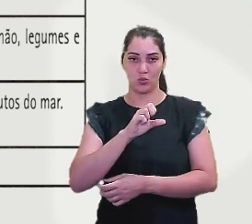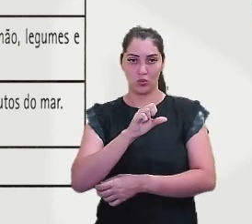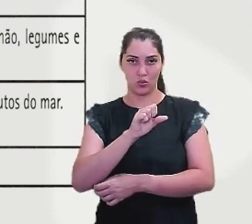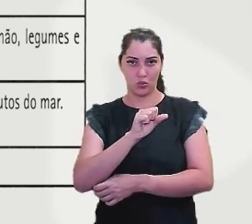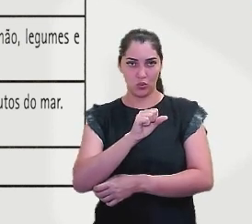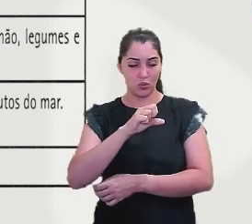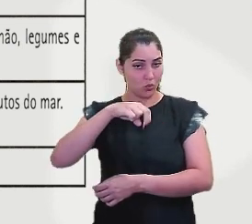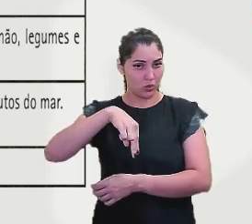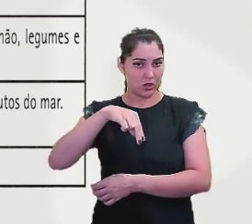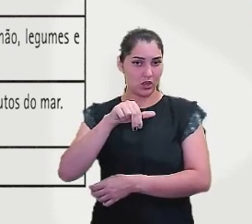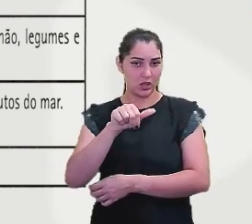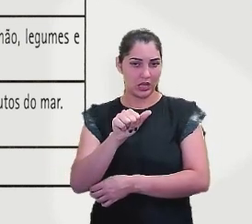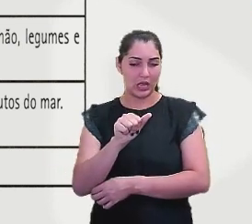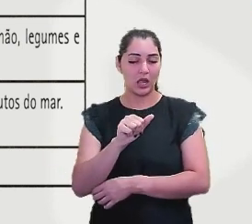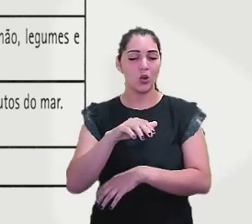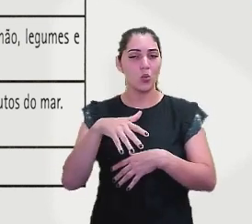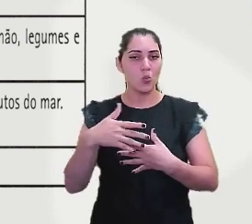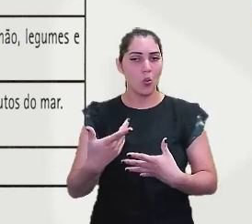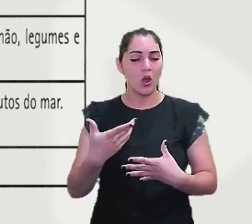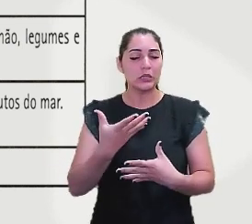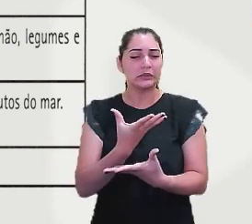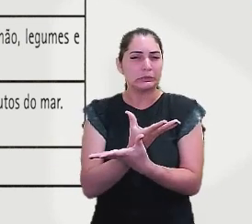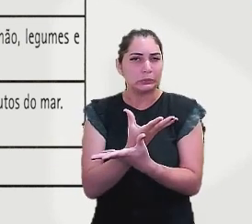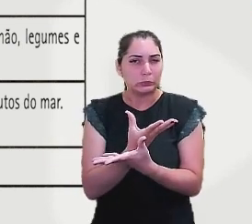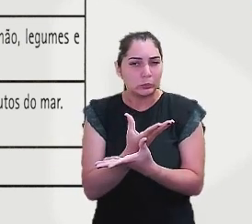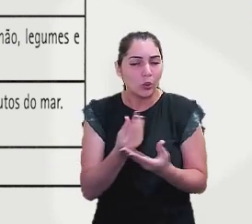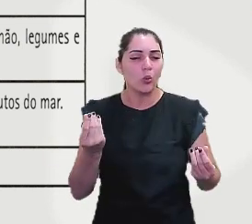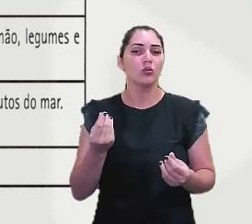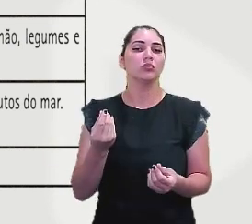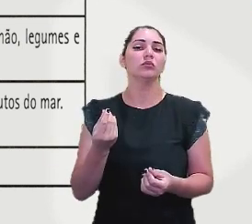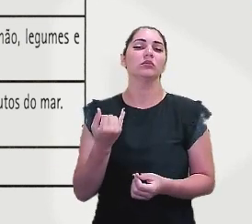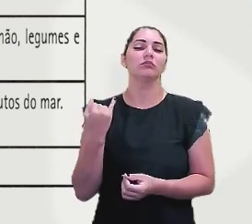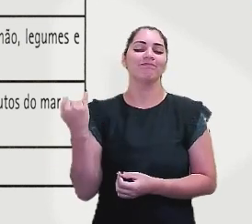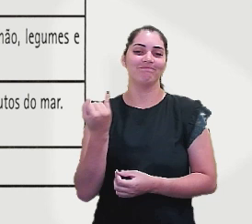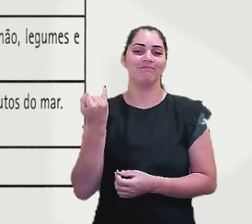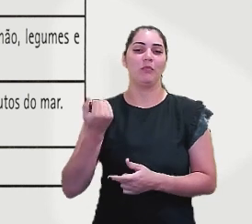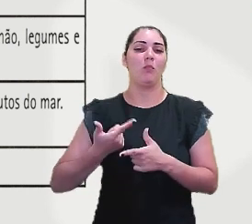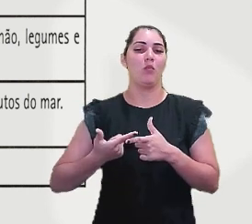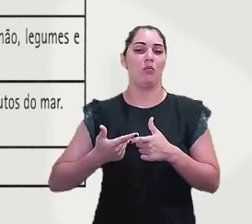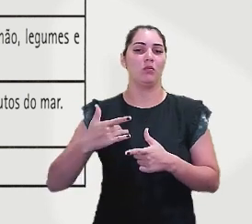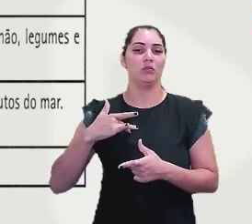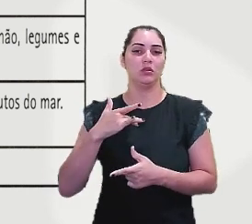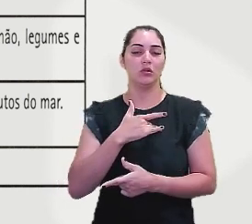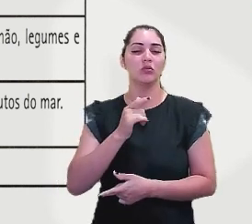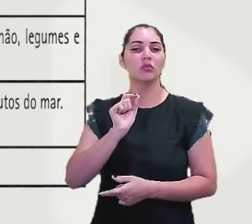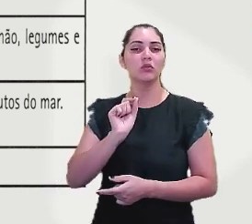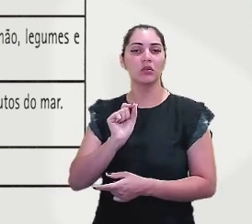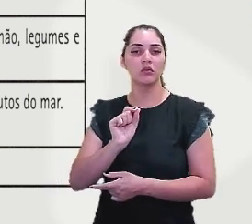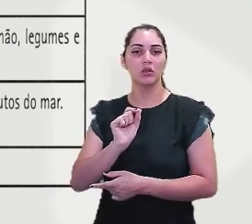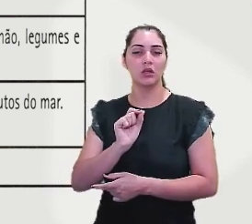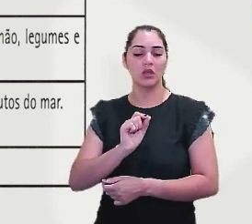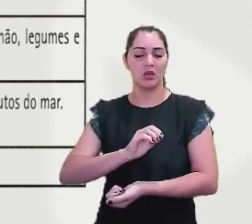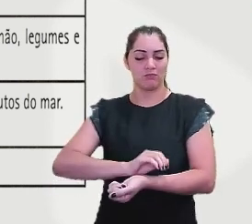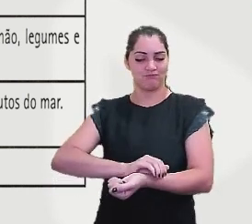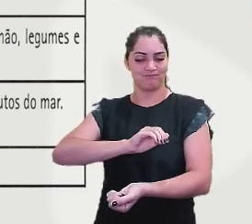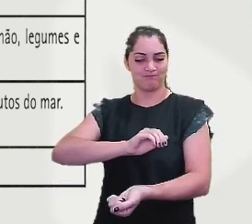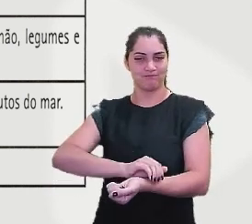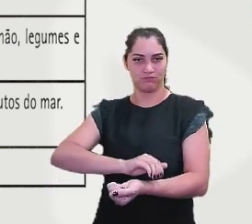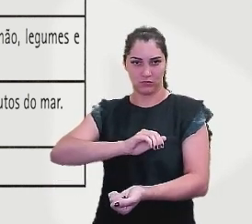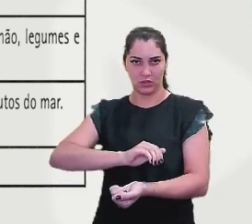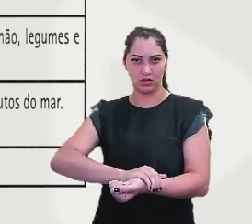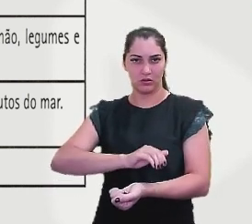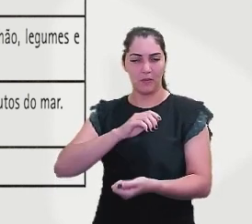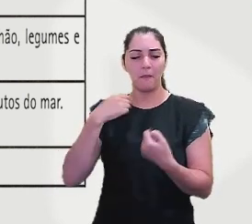ele é prejudicial. Tem uma doença silenciosa muito, muito grave no Brasil, que é a hipertensão. Então a gente tem que reforçar